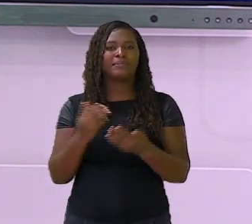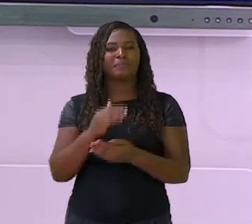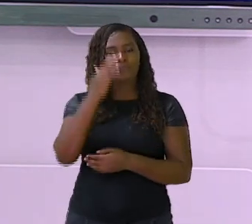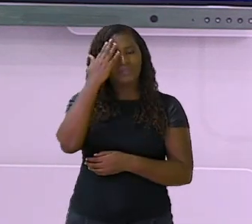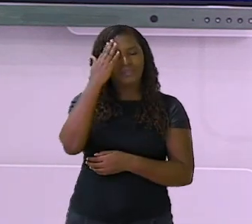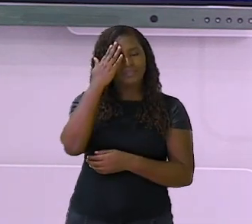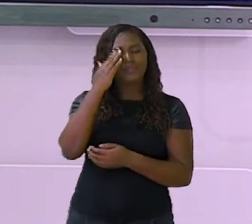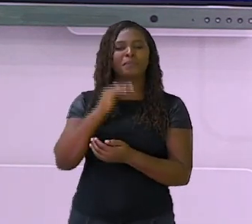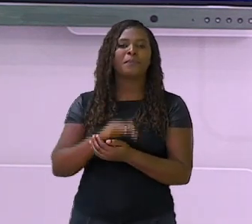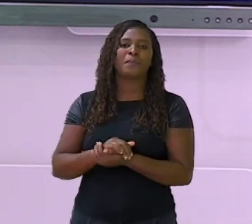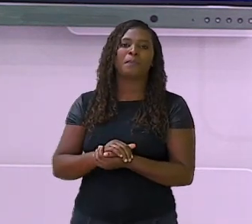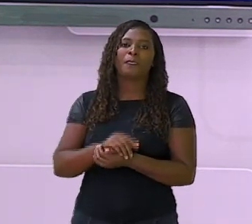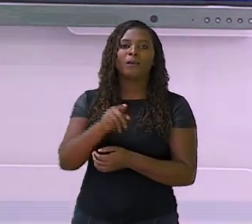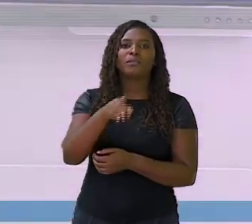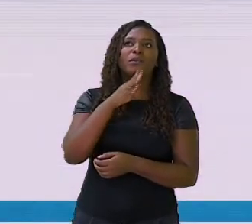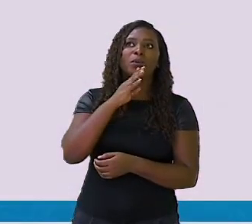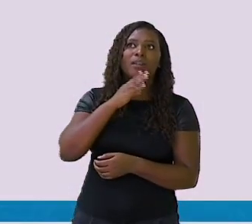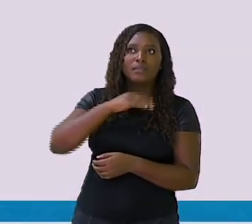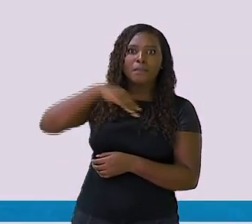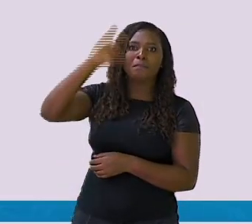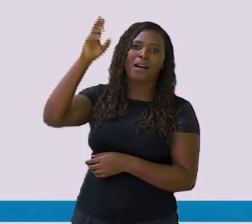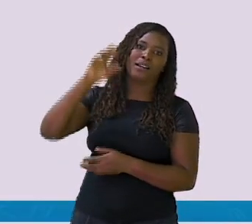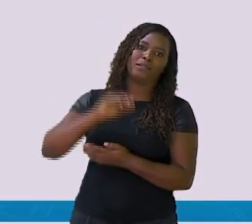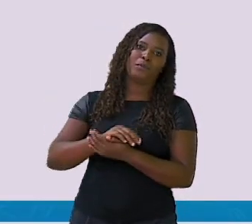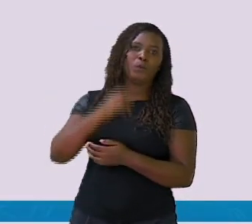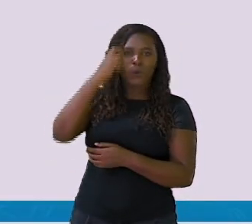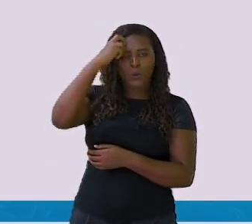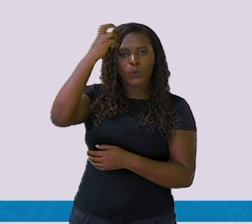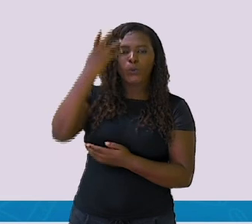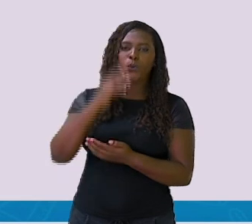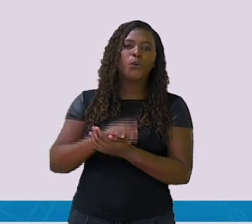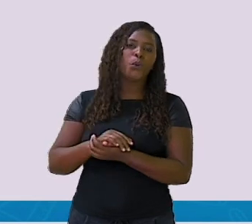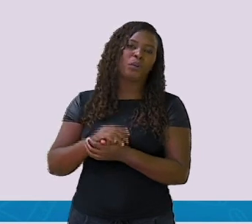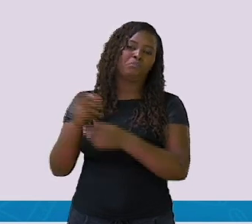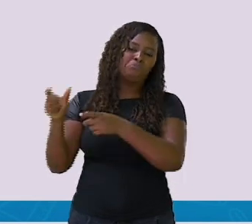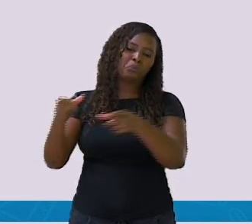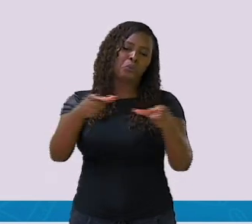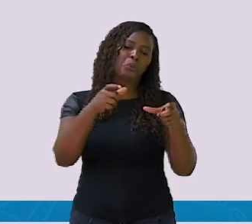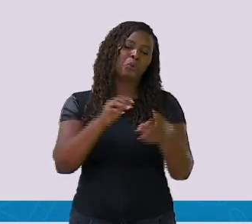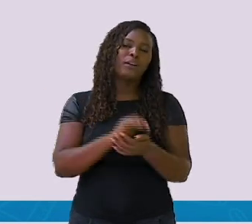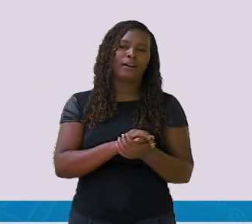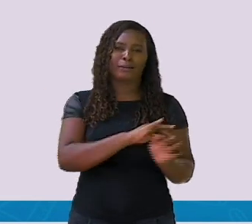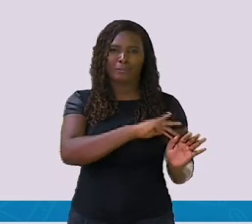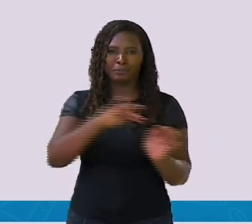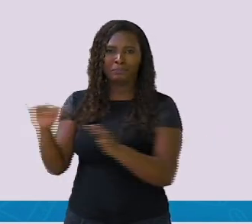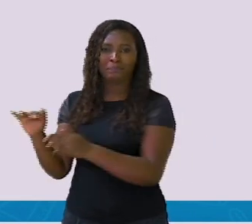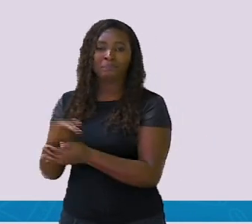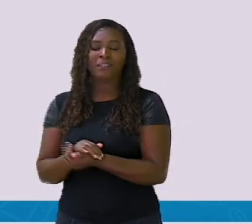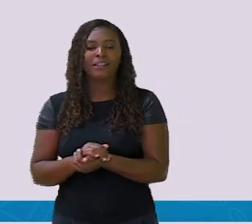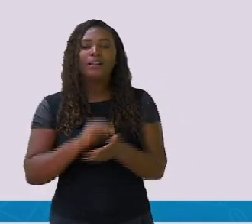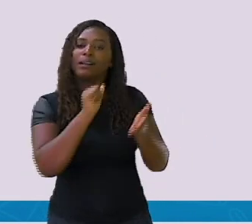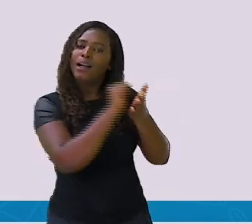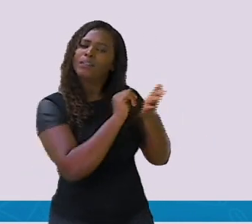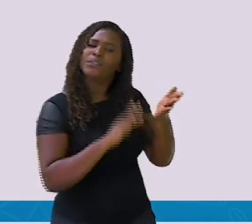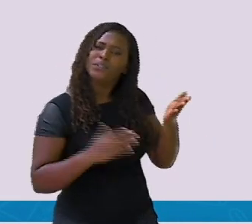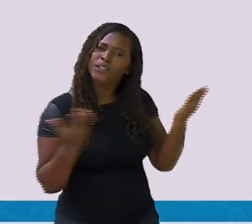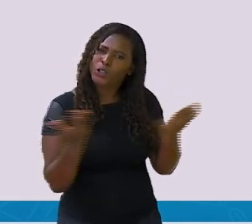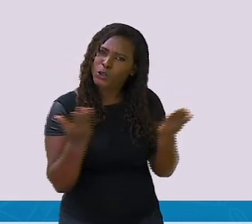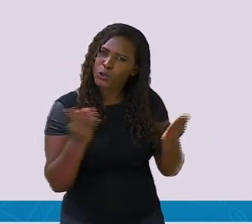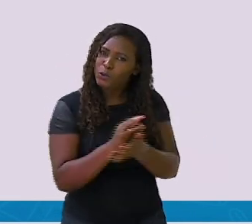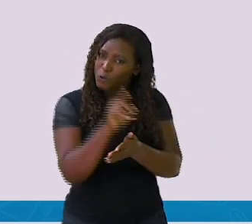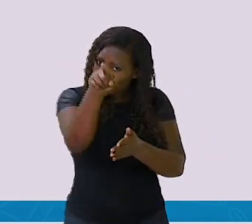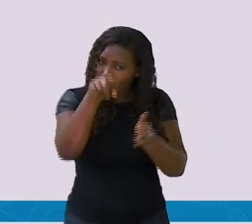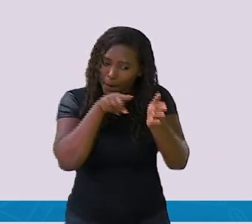determinado lugar. E vou deixar para vocês hoje, né? Para a atividade de hoje, pesquise sobre um museu que você gostaria